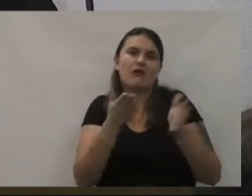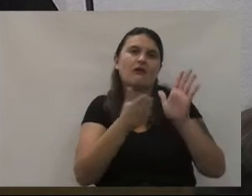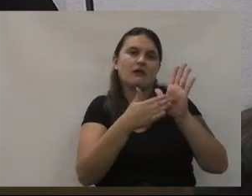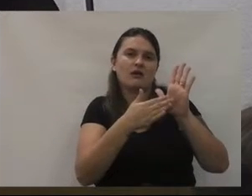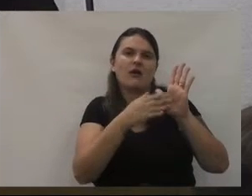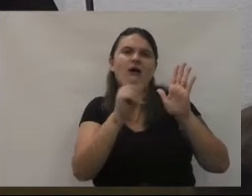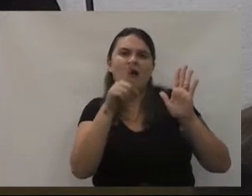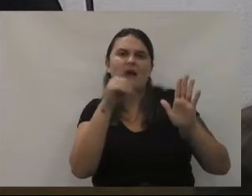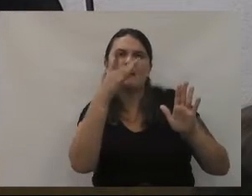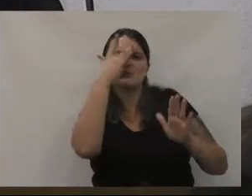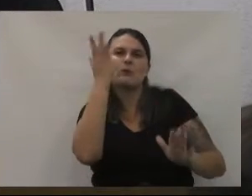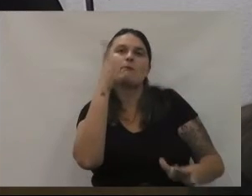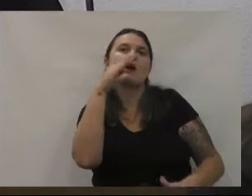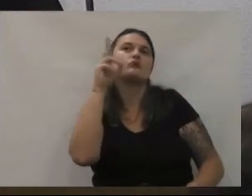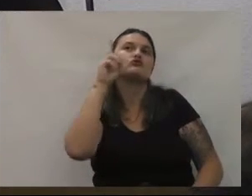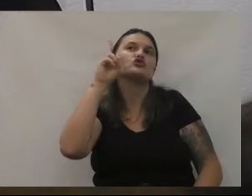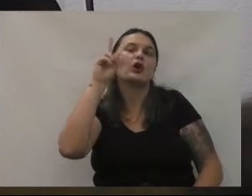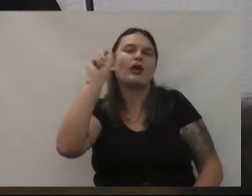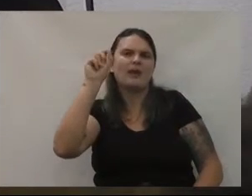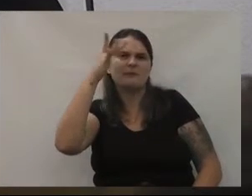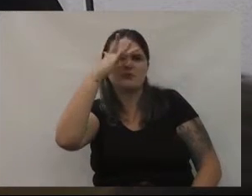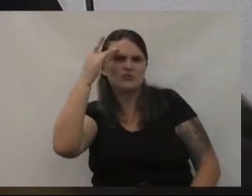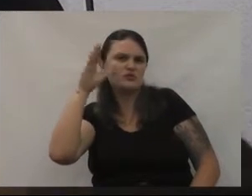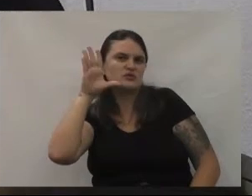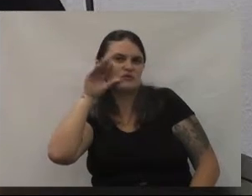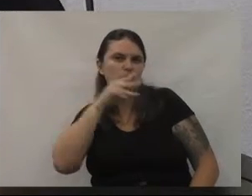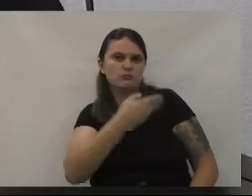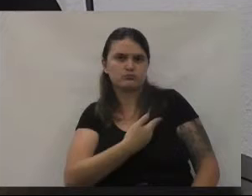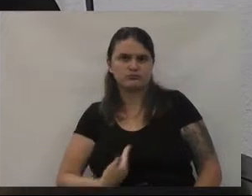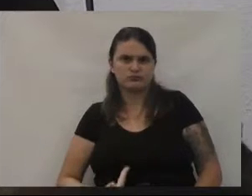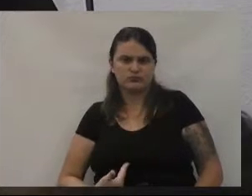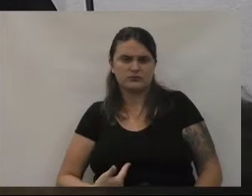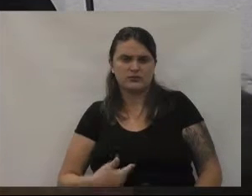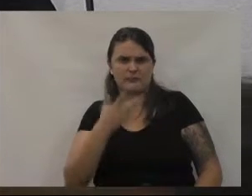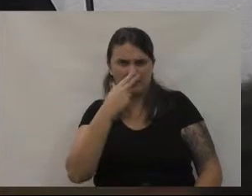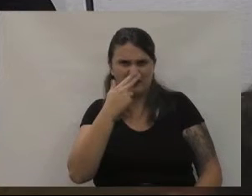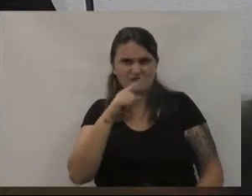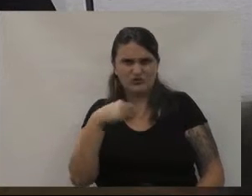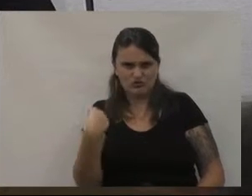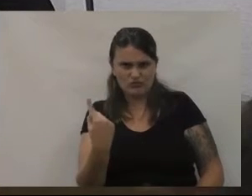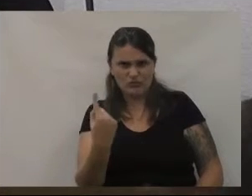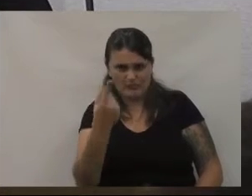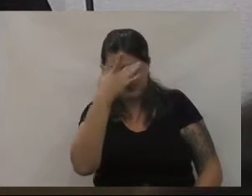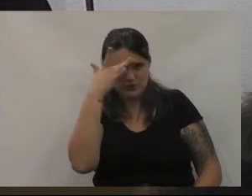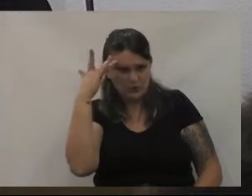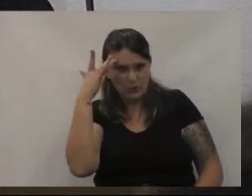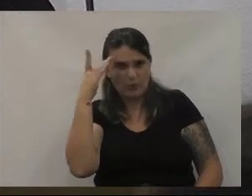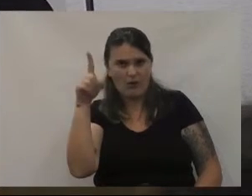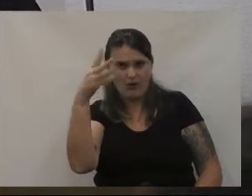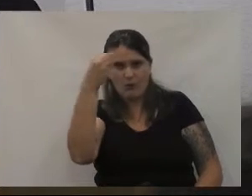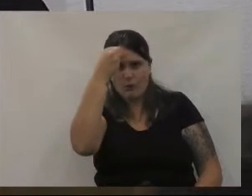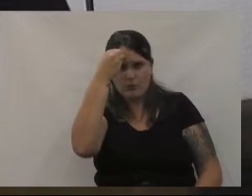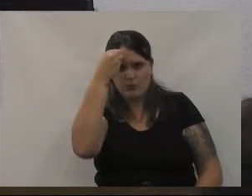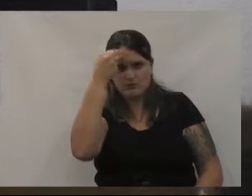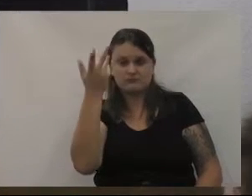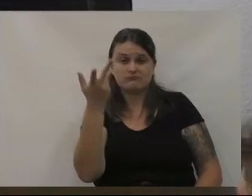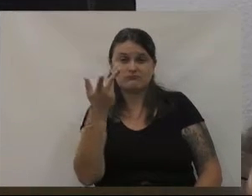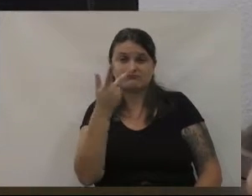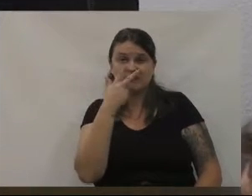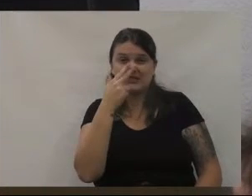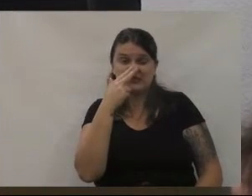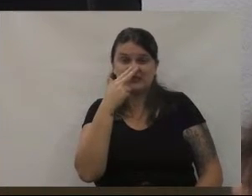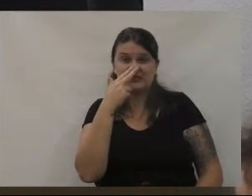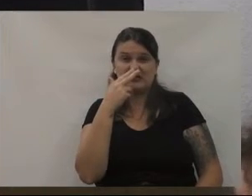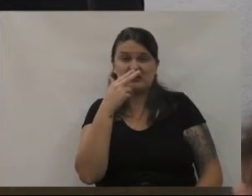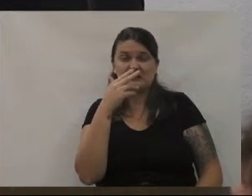como bandido da história o servidor público. Eles jogaram tudo isso nas costas do segurado da Previdência Social e, de repente, o